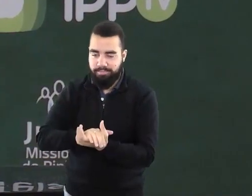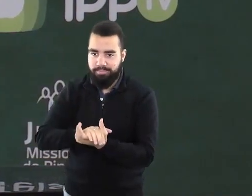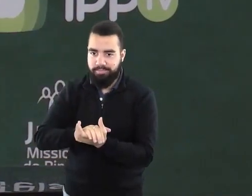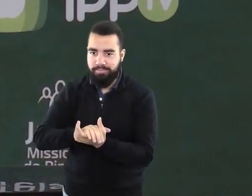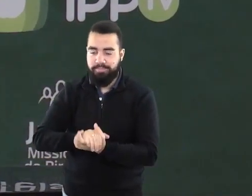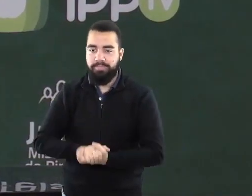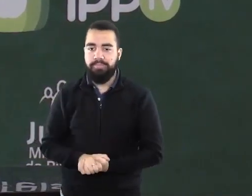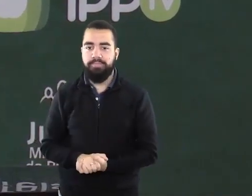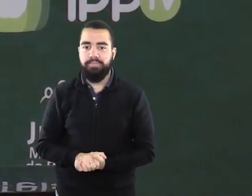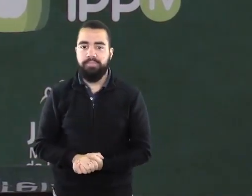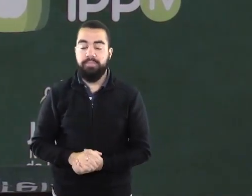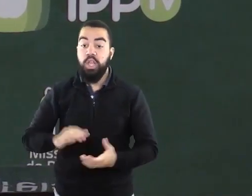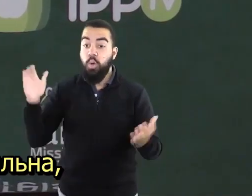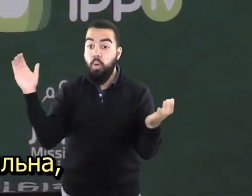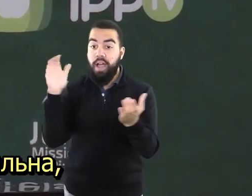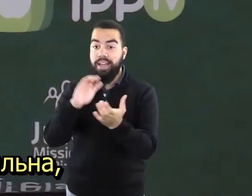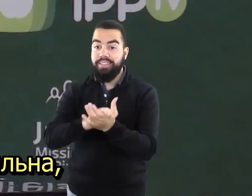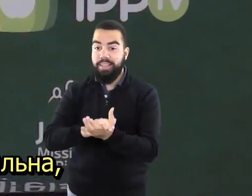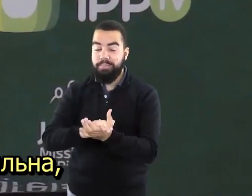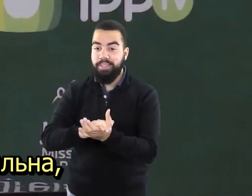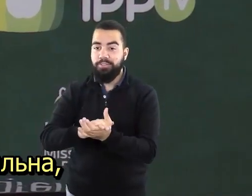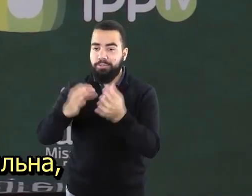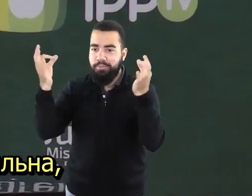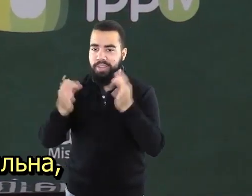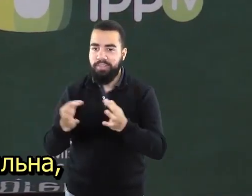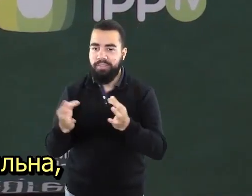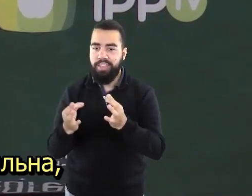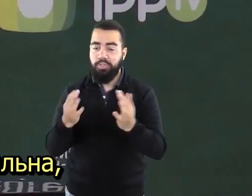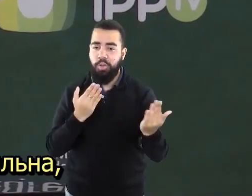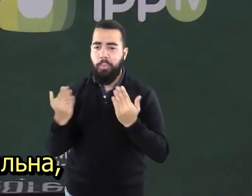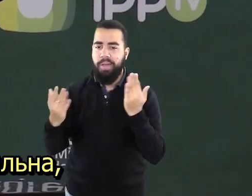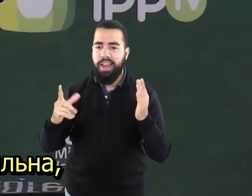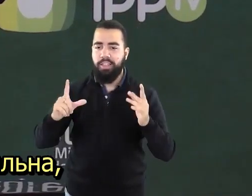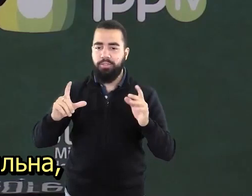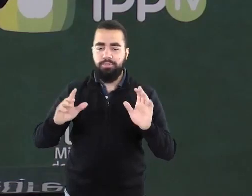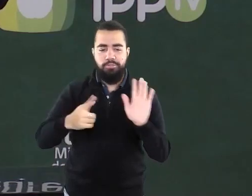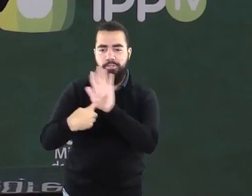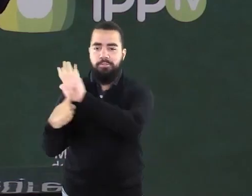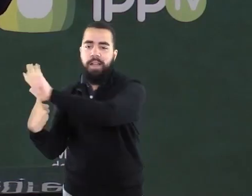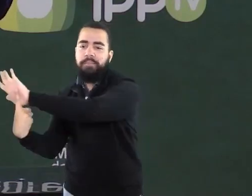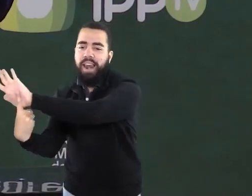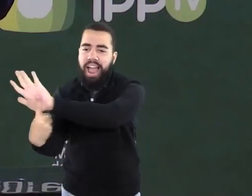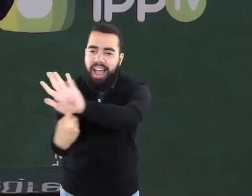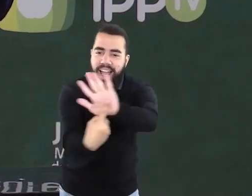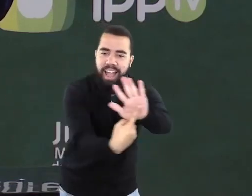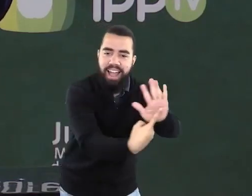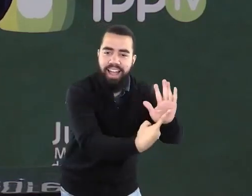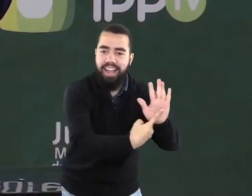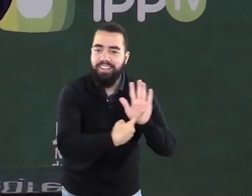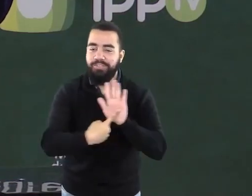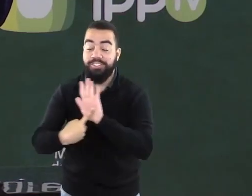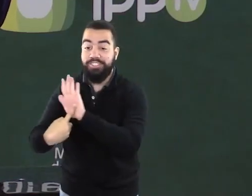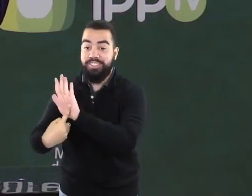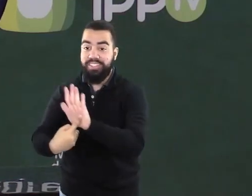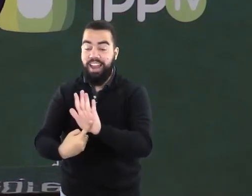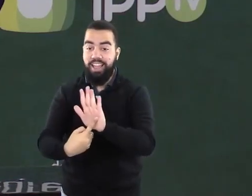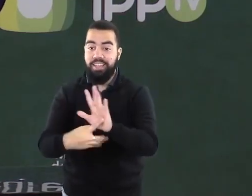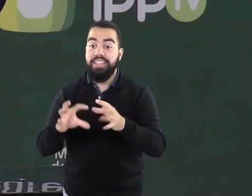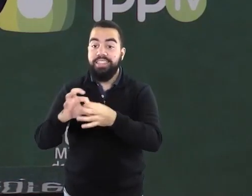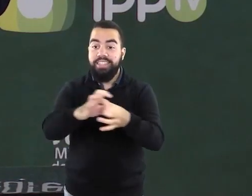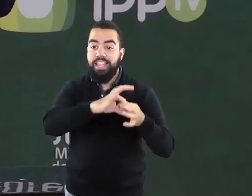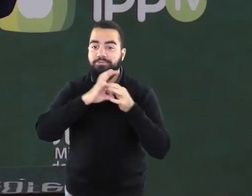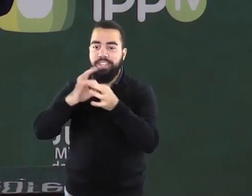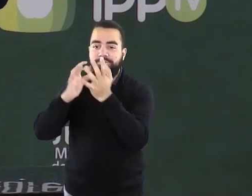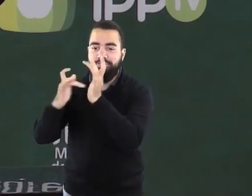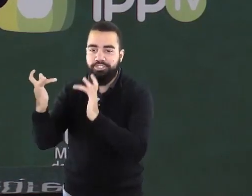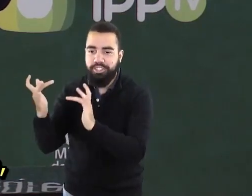para proclamar ao mundo o amor de Cristo pela sua igreja, a ponto de dar a sua vida por ela, de santificá-la